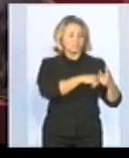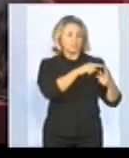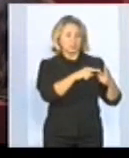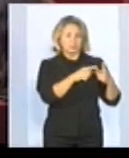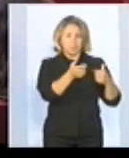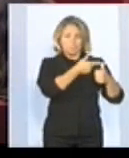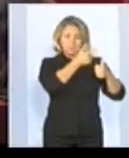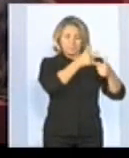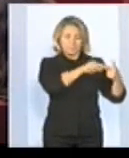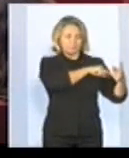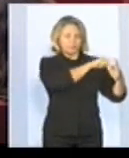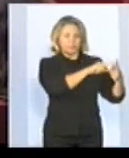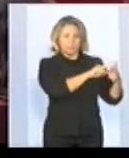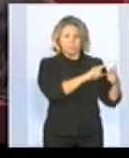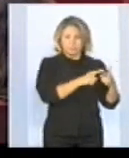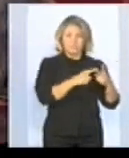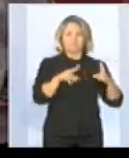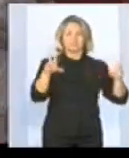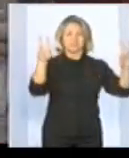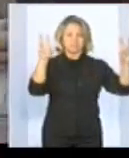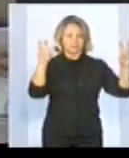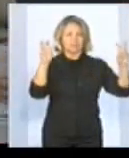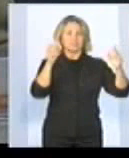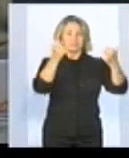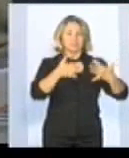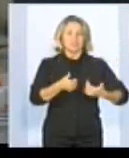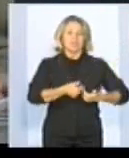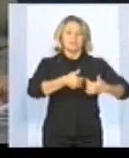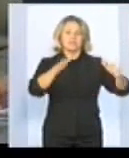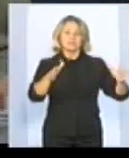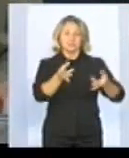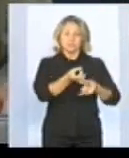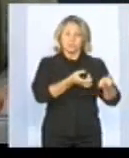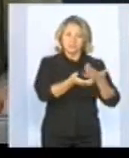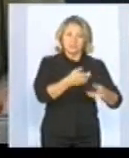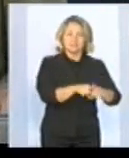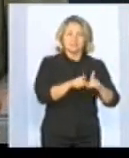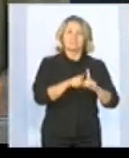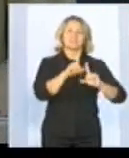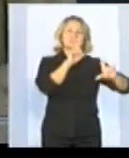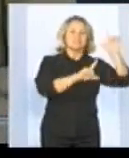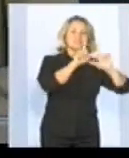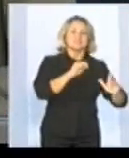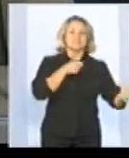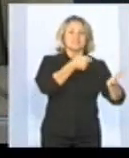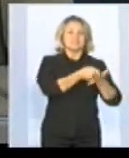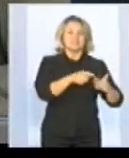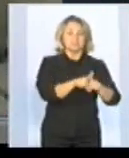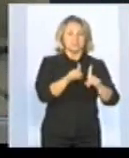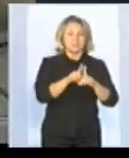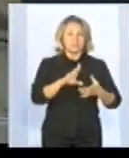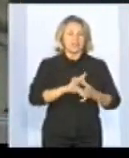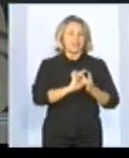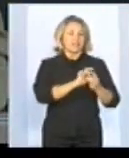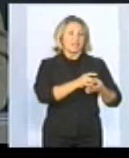questões, a abertura do mercado de TV por assinatura e a uniformização da regulação, elas trabalham o dogma de que a regulação